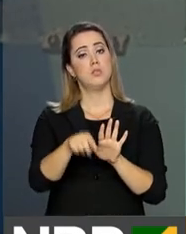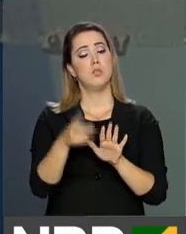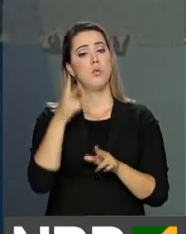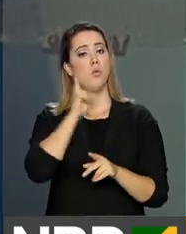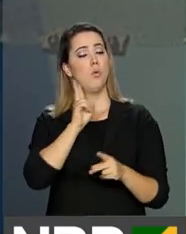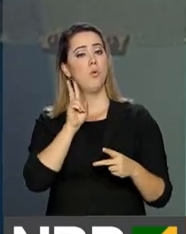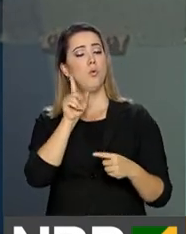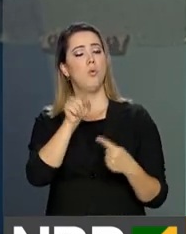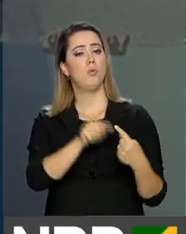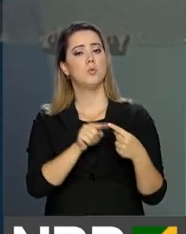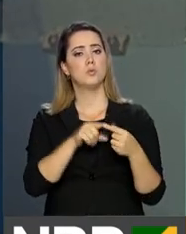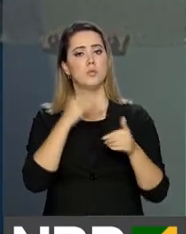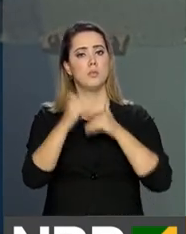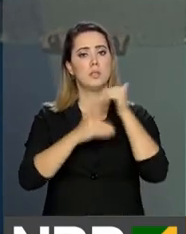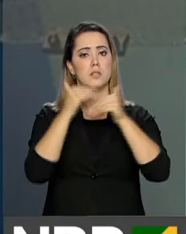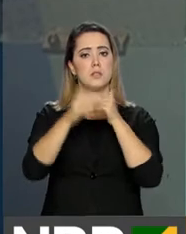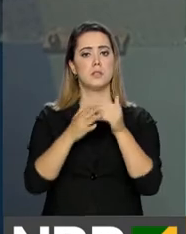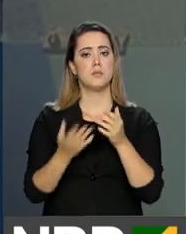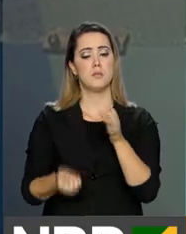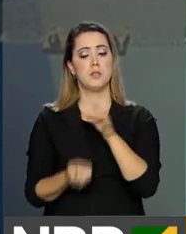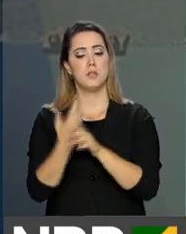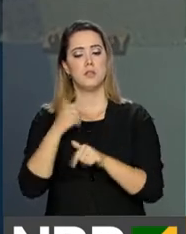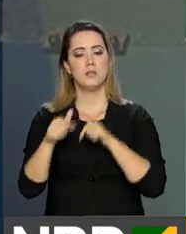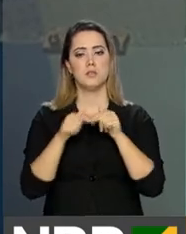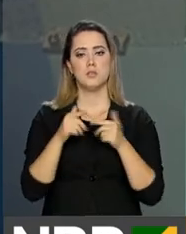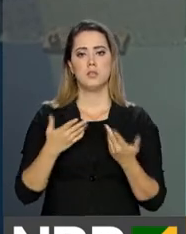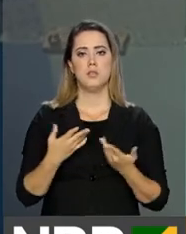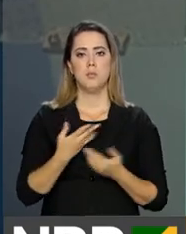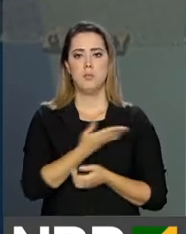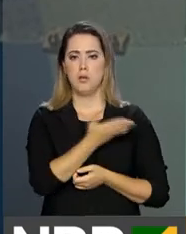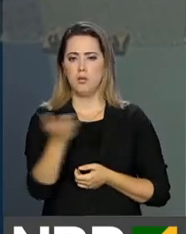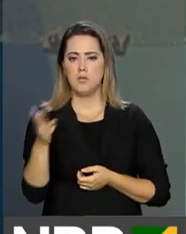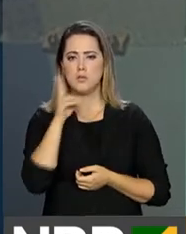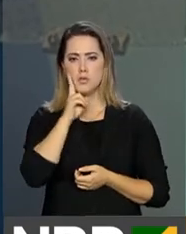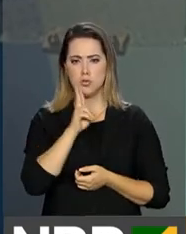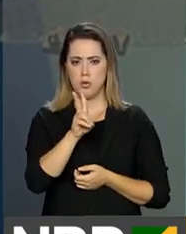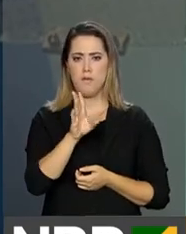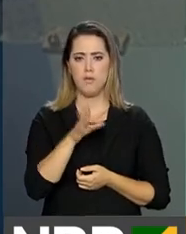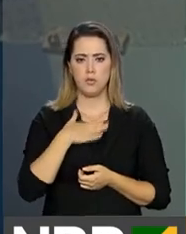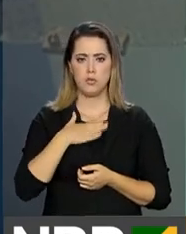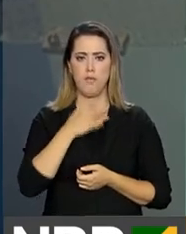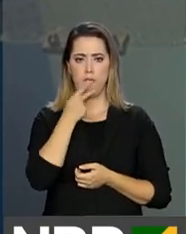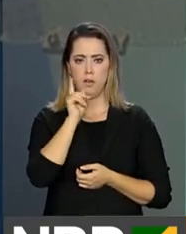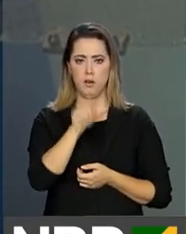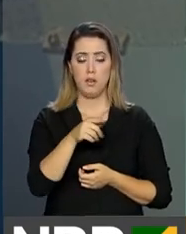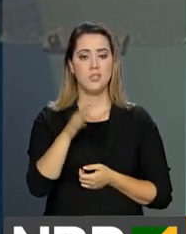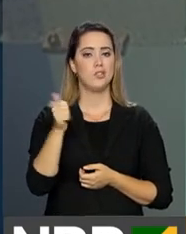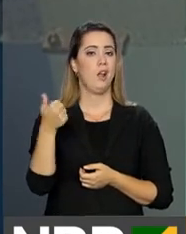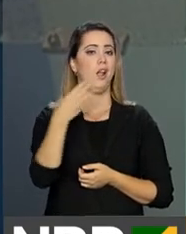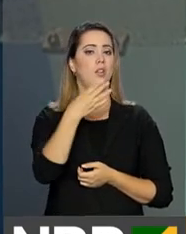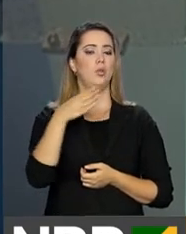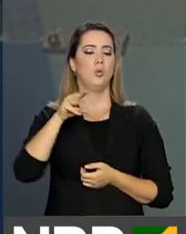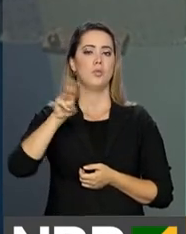quê? Ao crescimento e ao emprego. Aqui foi dito, são 14 milhões de desempregados, o que é uma